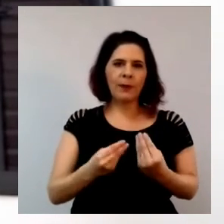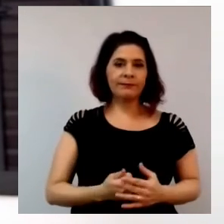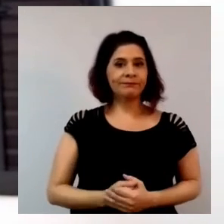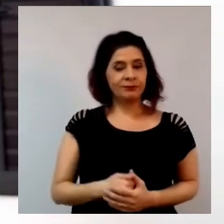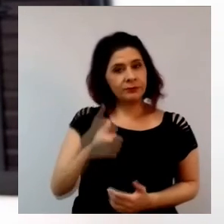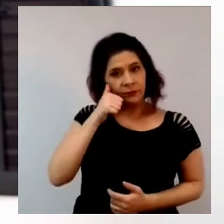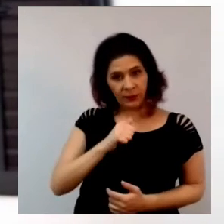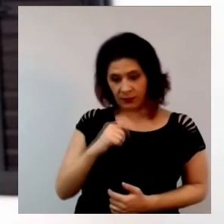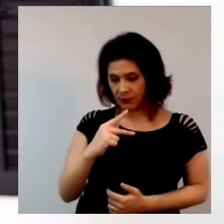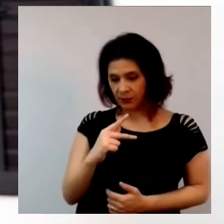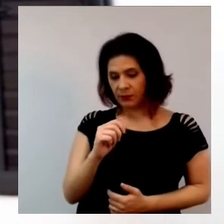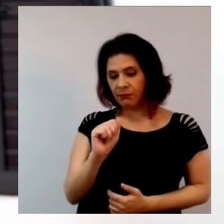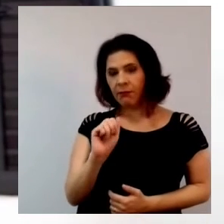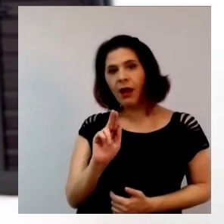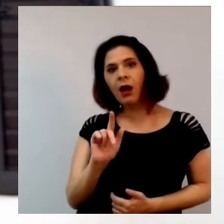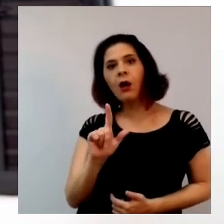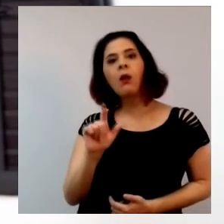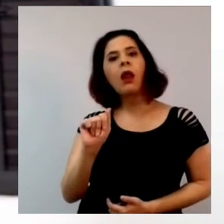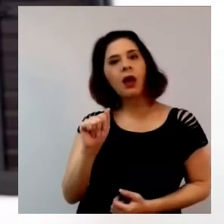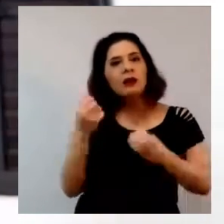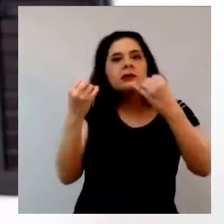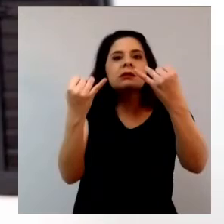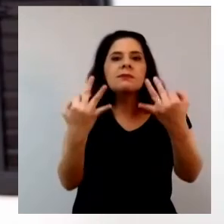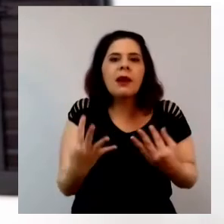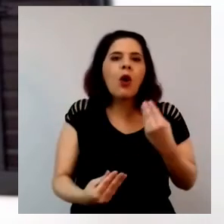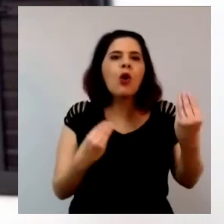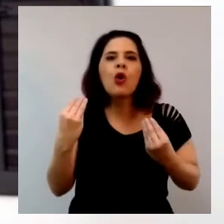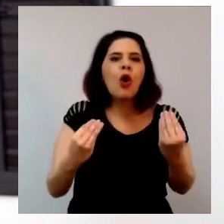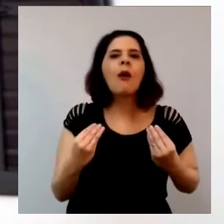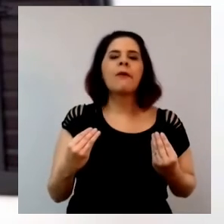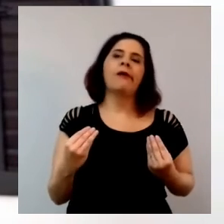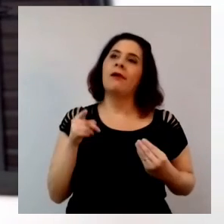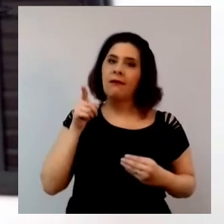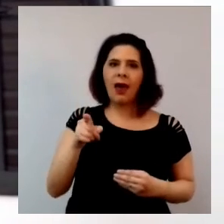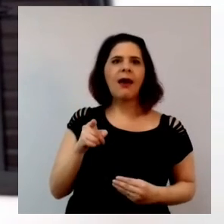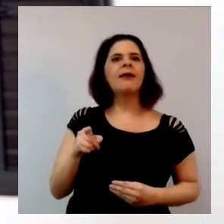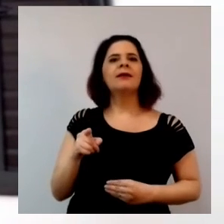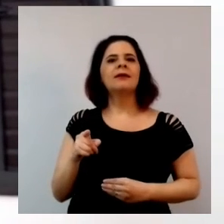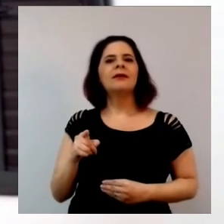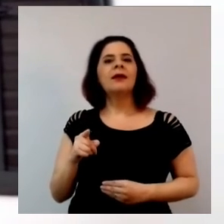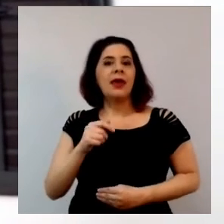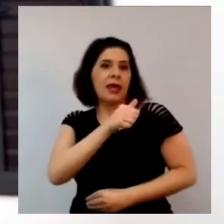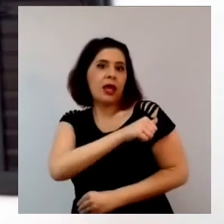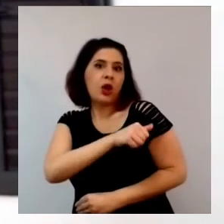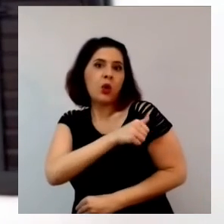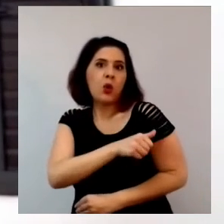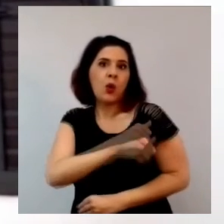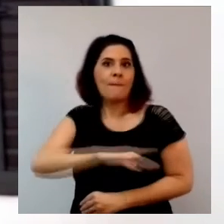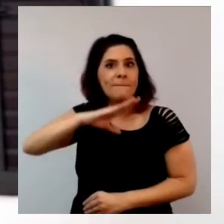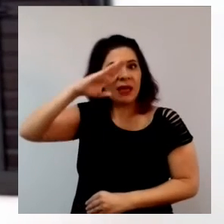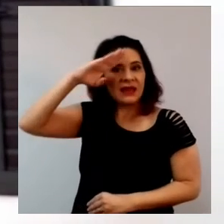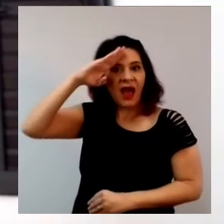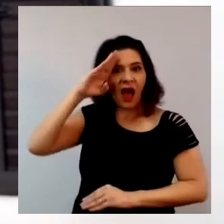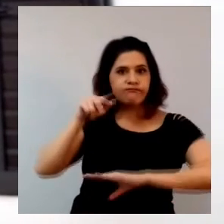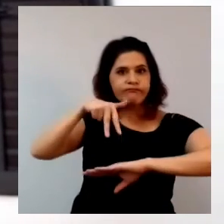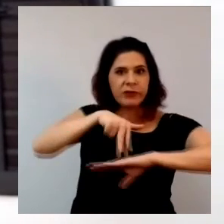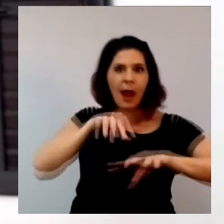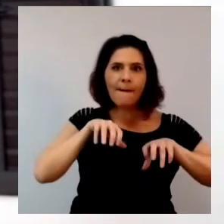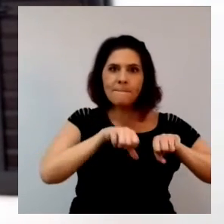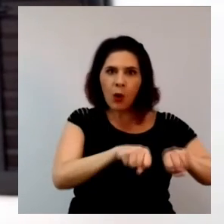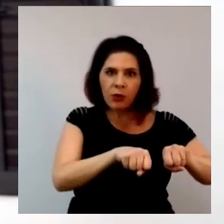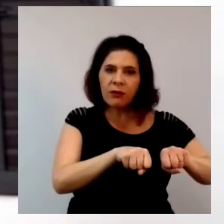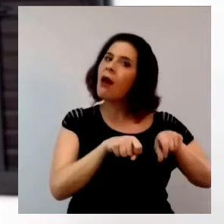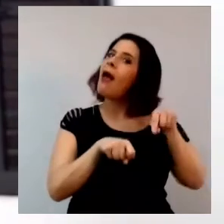dessa ação, das ações militares no Rio de Janeiro. É uma ação extremamente complexa, não é uma ação